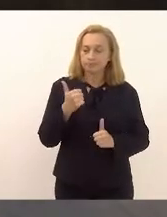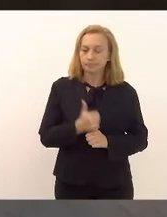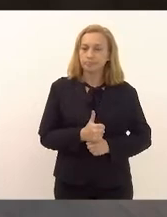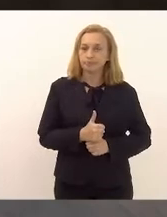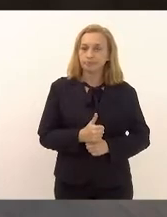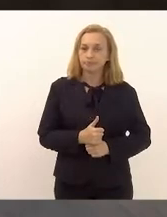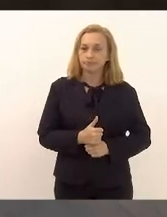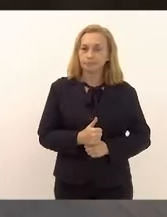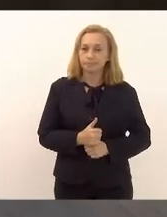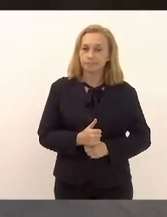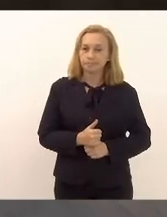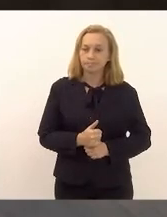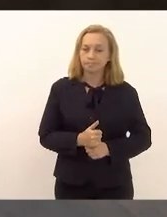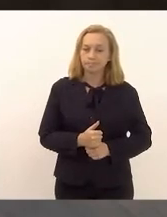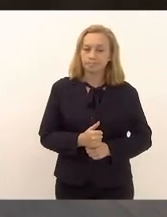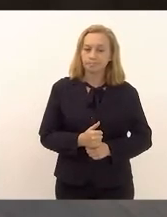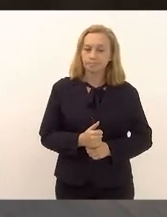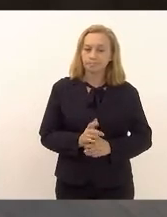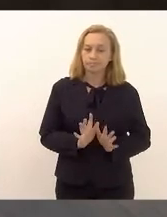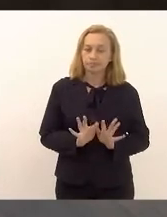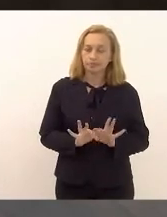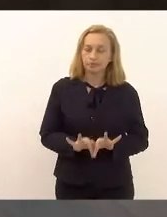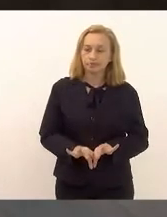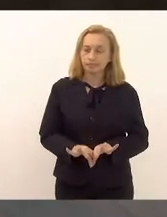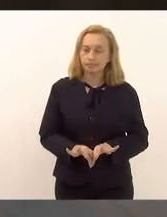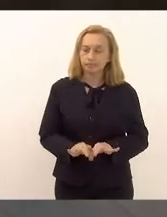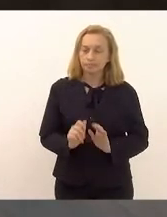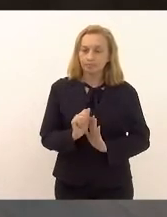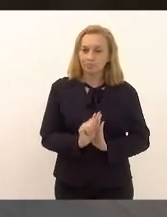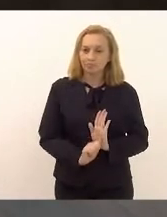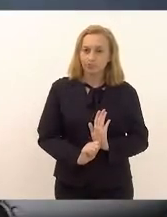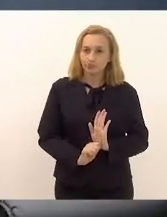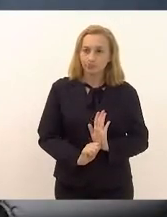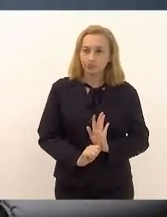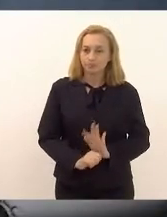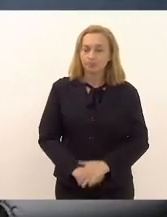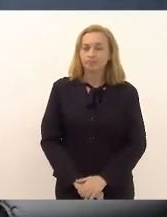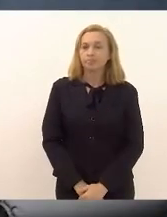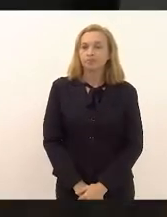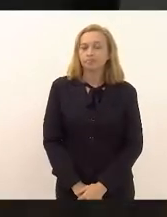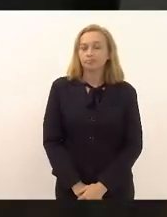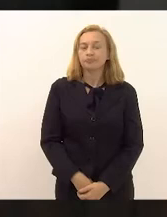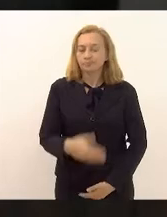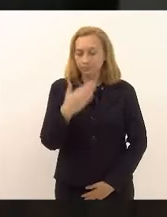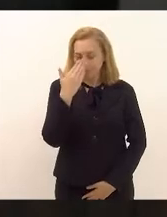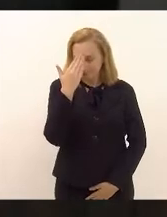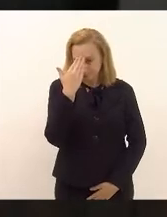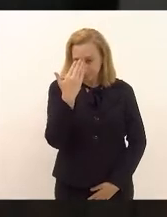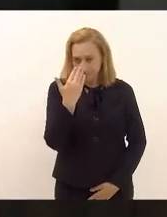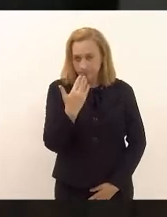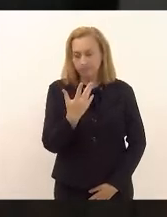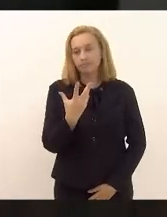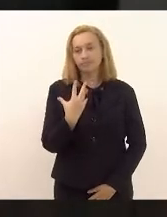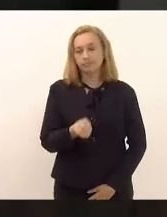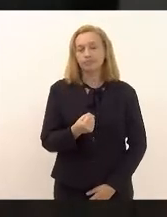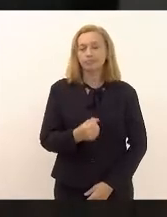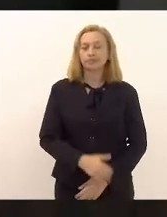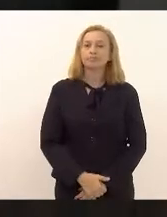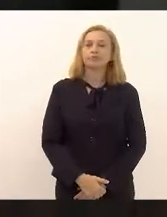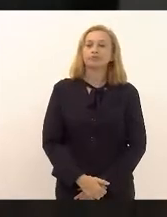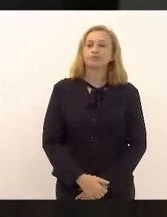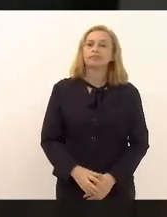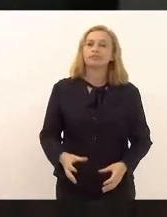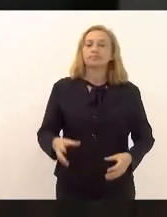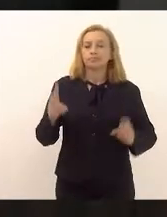substitutivo e pedindo forma final de redação. Que a presidência defere. Pela Comissão de Assuntos da Criança